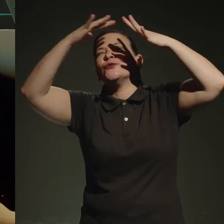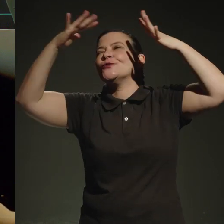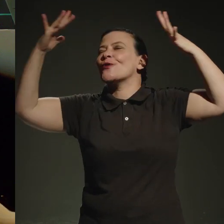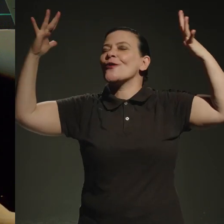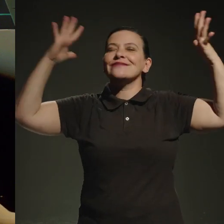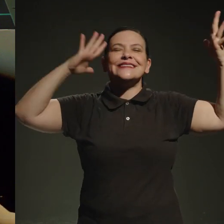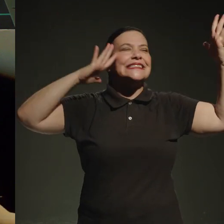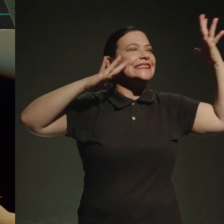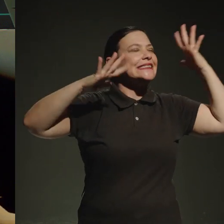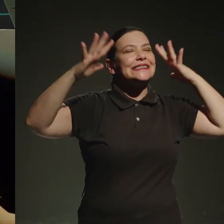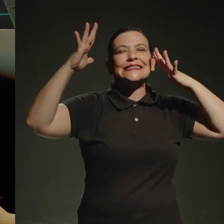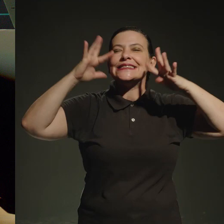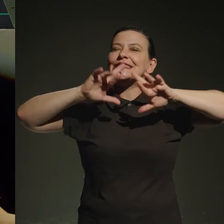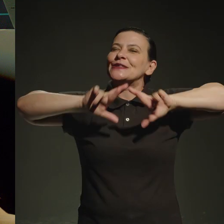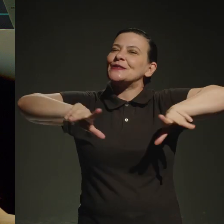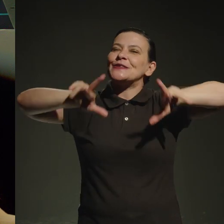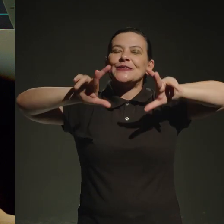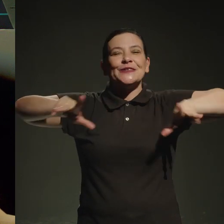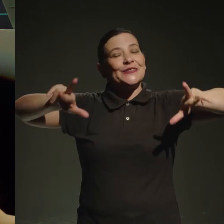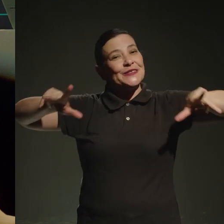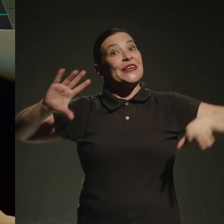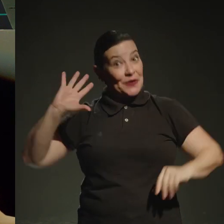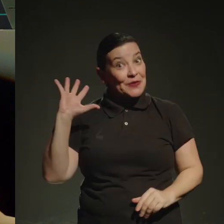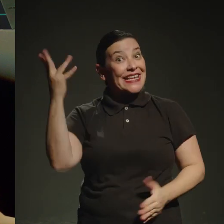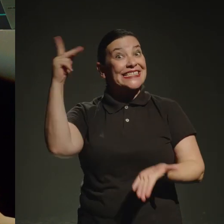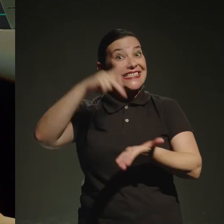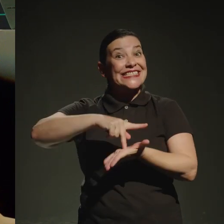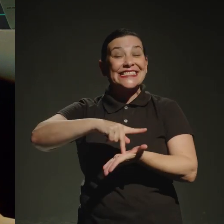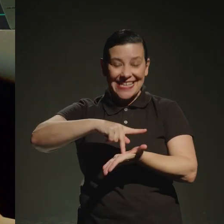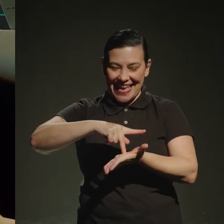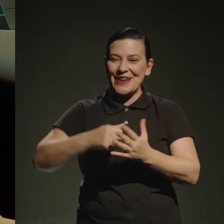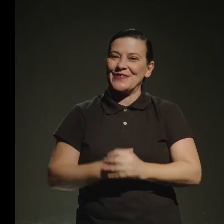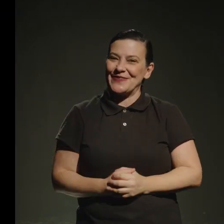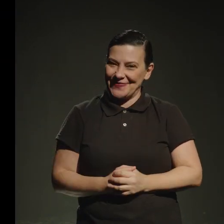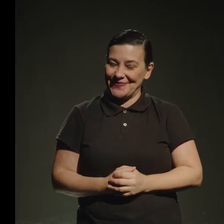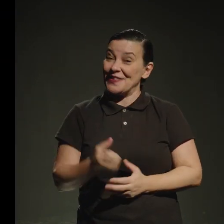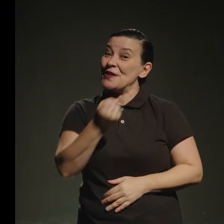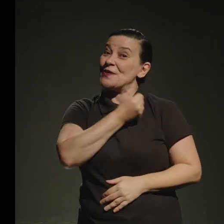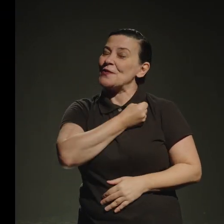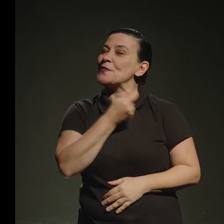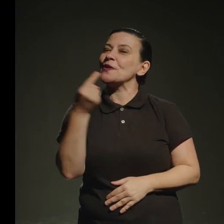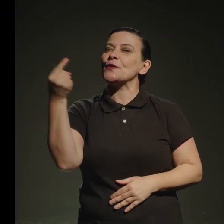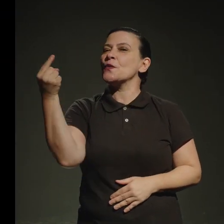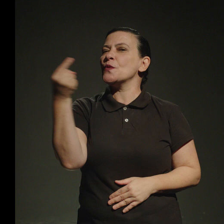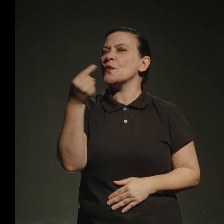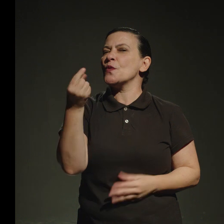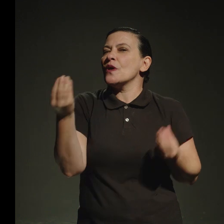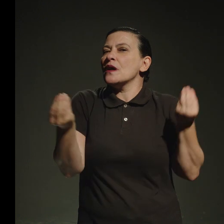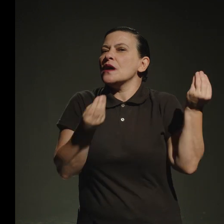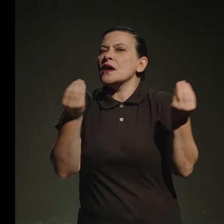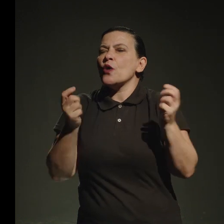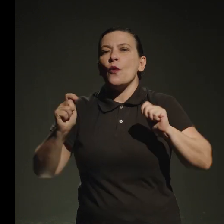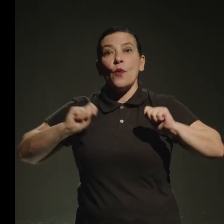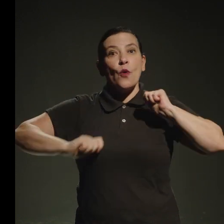muito público, graças a Deus, muita emoção, muito sonho, muita ilusão. E começa a cena 1,